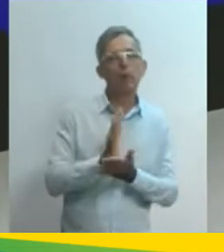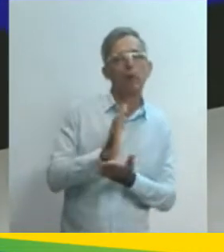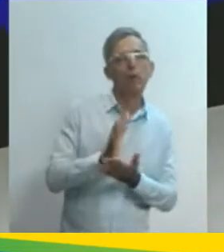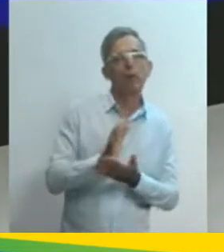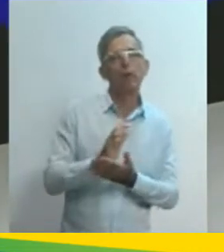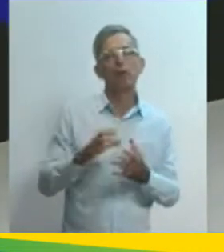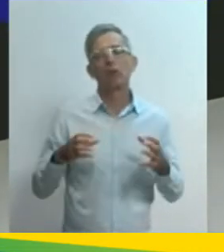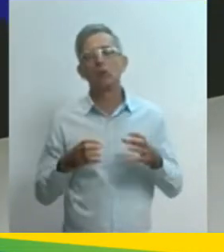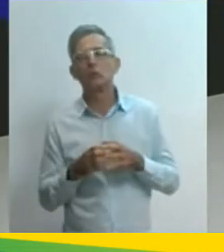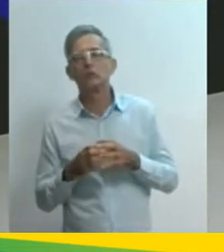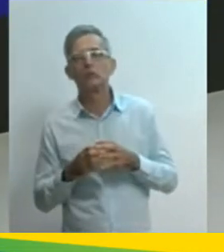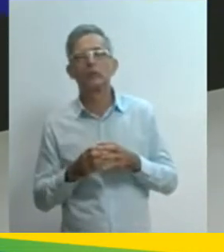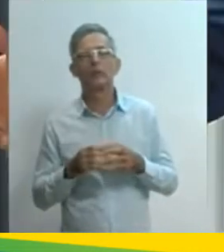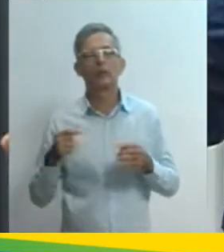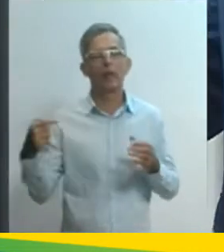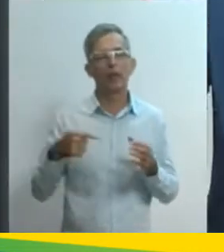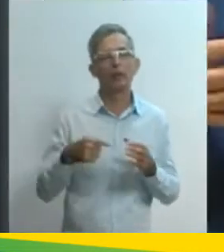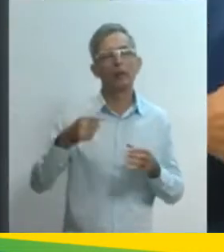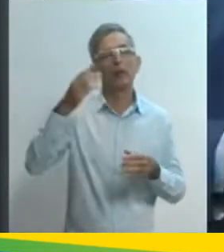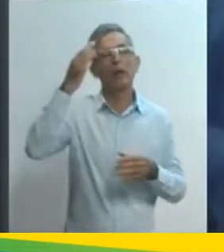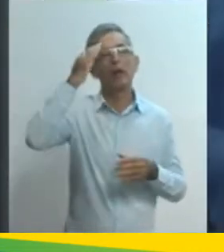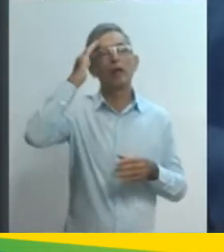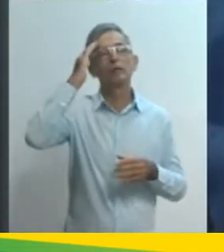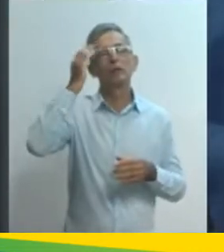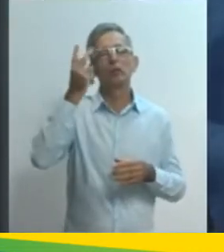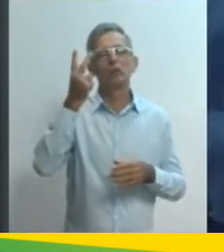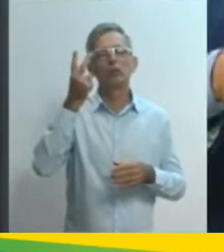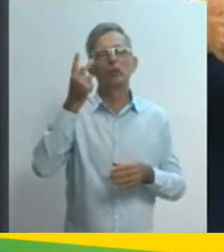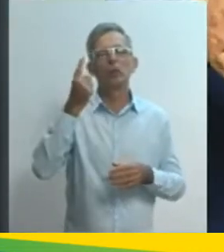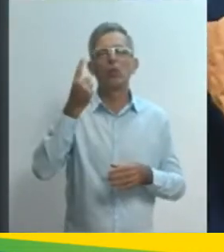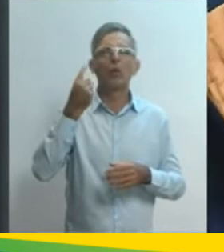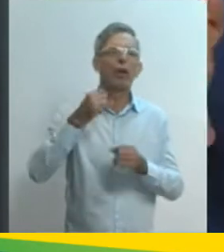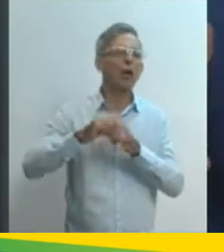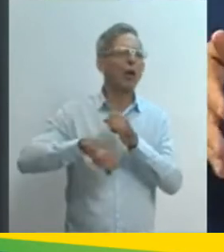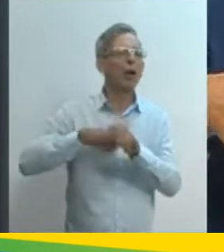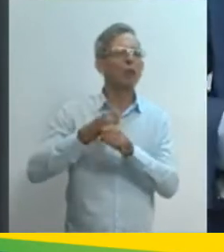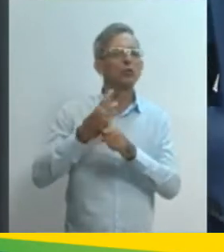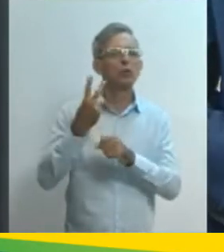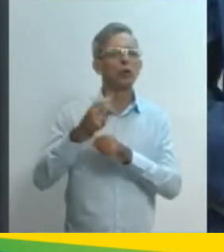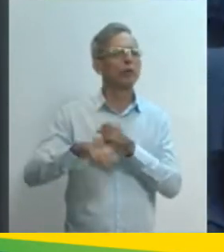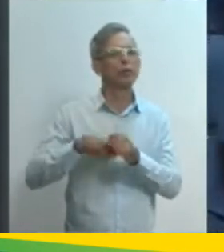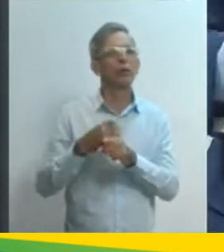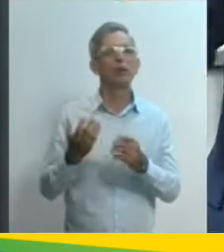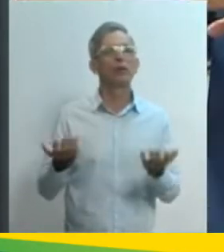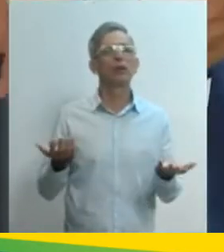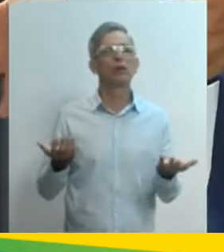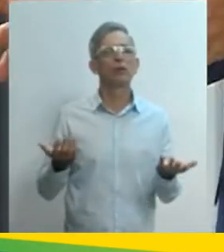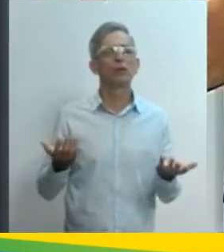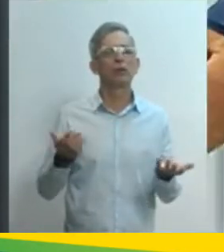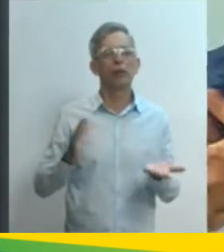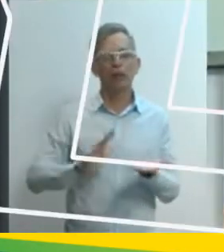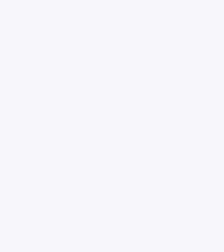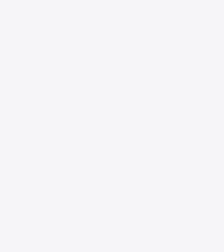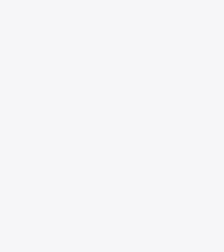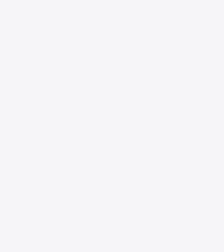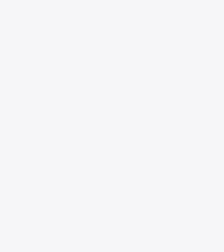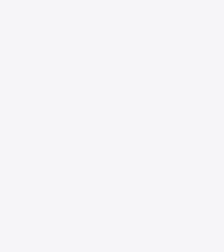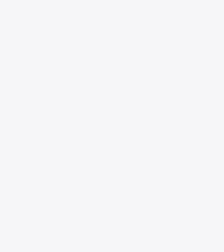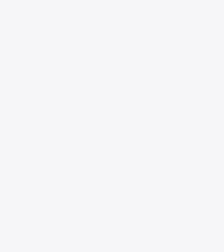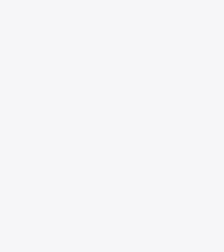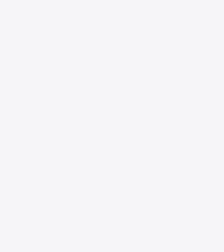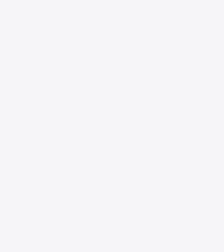entender vai passar o que um ano dois anos o senhor já tem o orçamento na mão é só dizer quanto